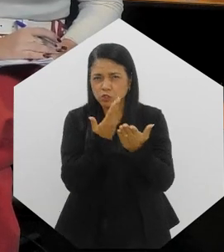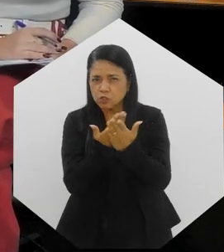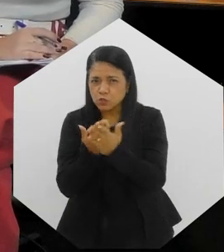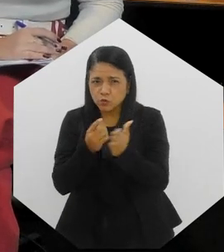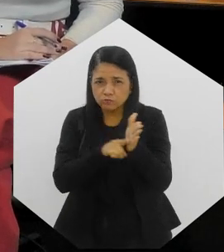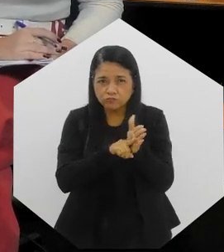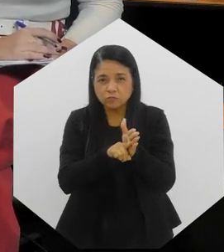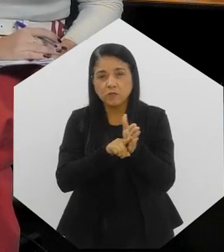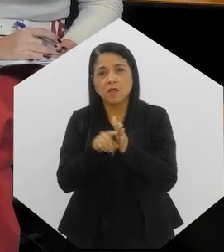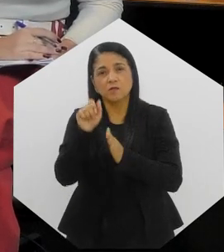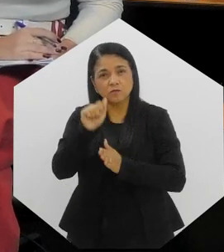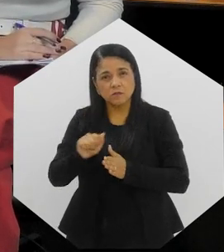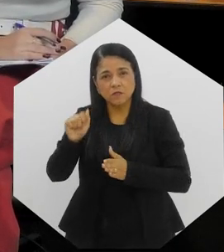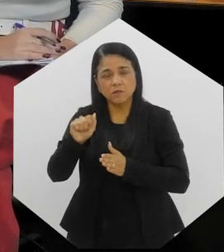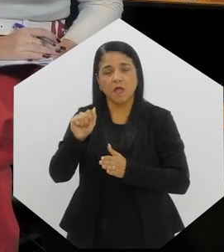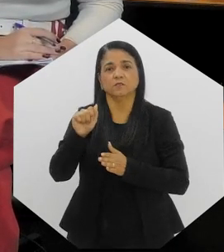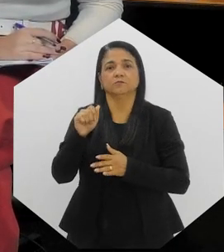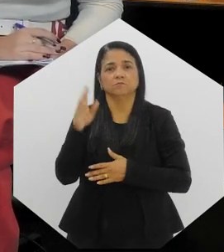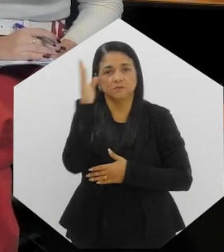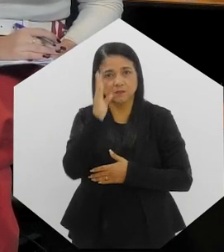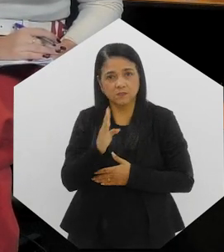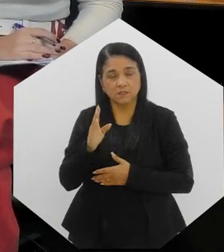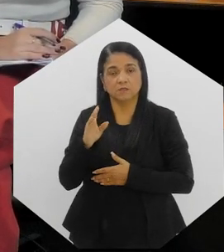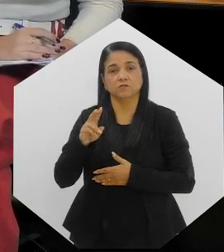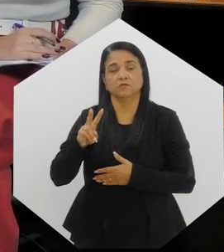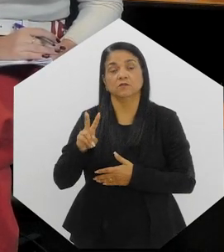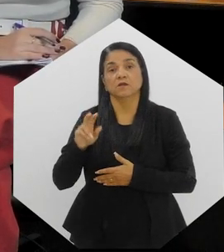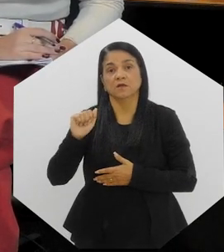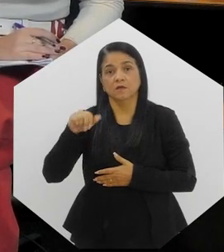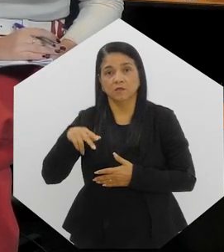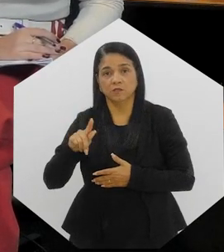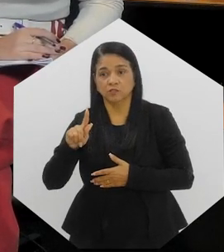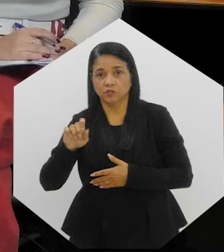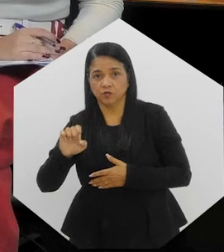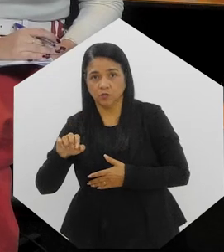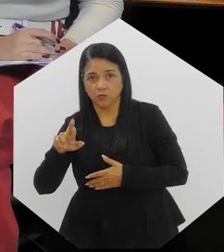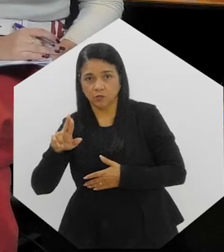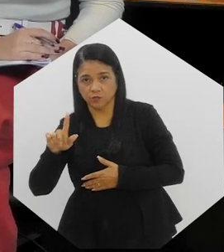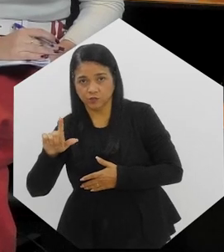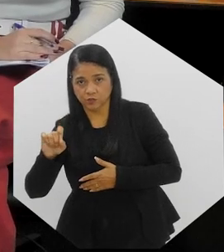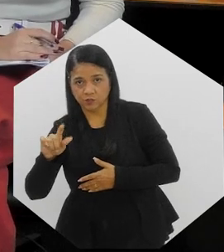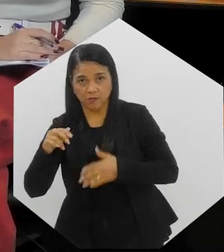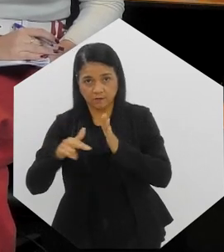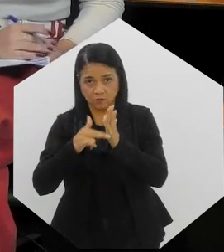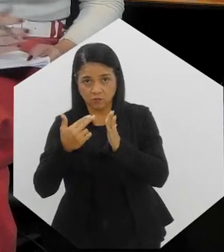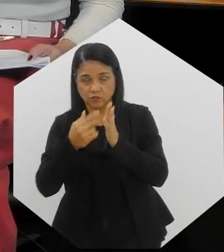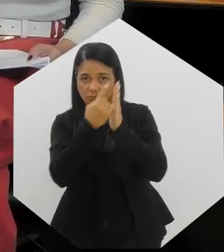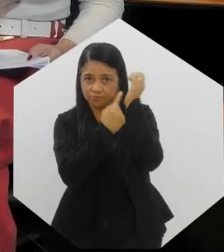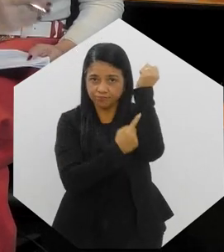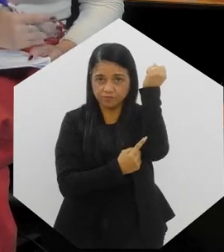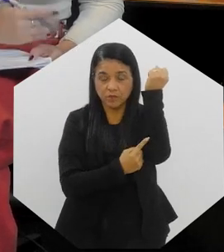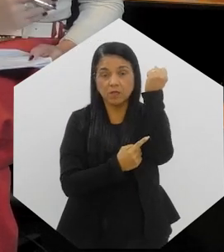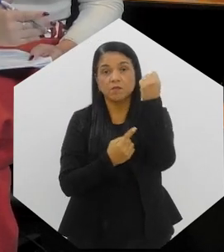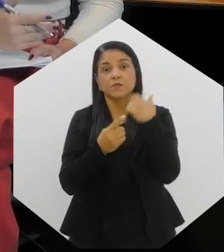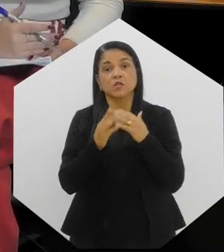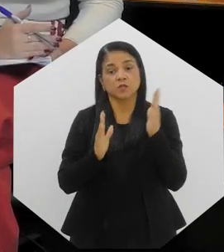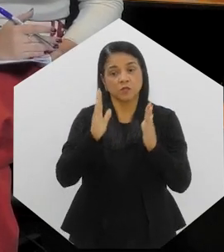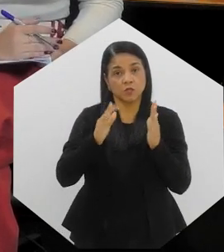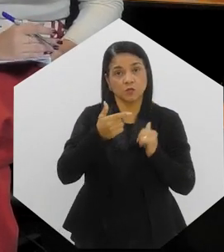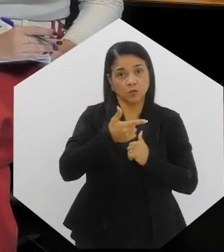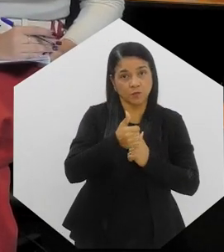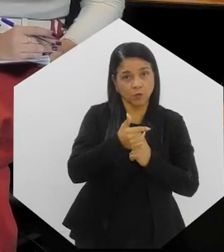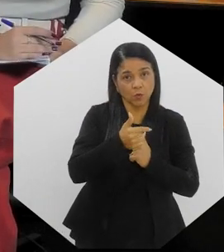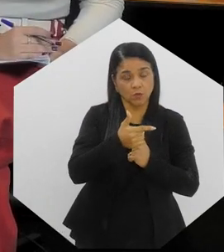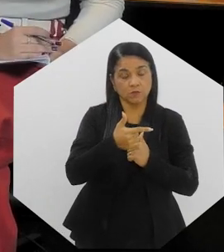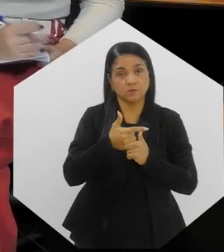realizado pela Sociedade Brasileira de Angiologia e Cirurgia Vascular, com base em dados do Ministério da Saúde entre 2012 e